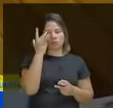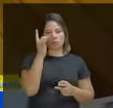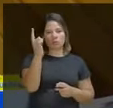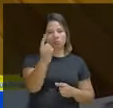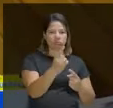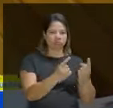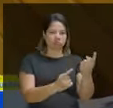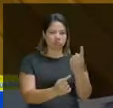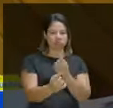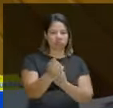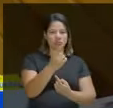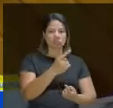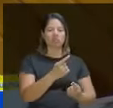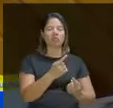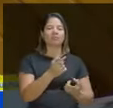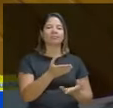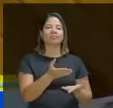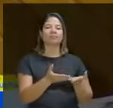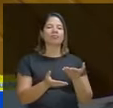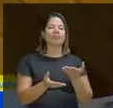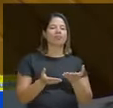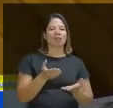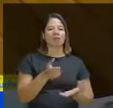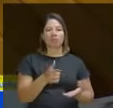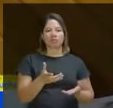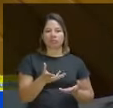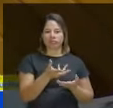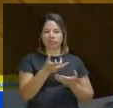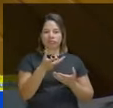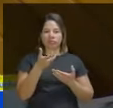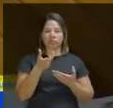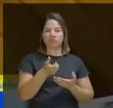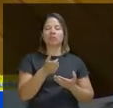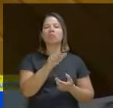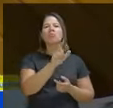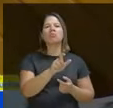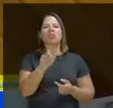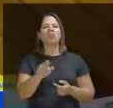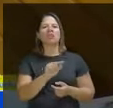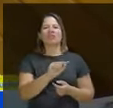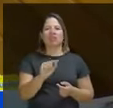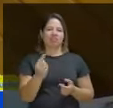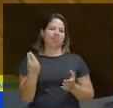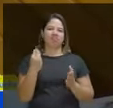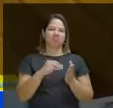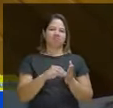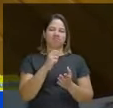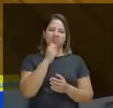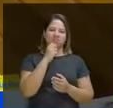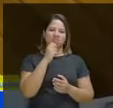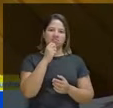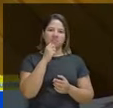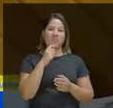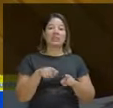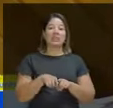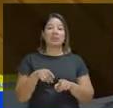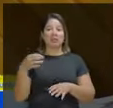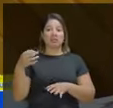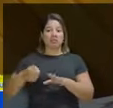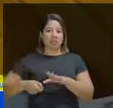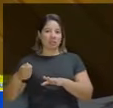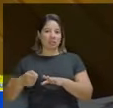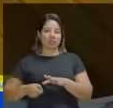eleitores, contudo, não houve a devida identificação dos cidadãos. Na sentença condenatória, também não houve a indicação